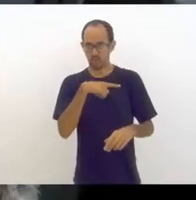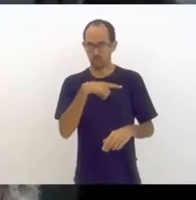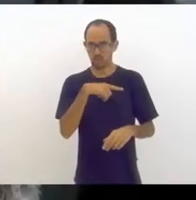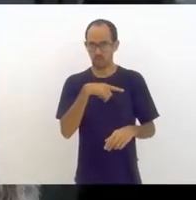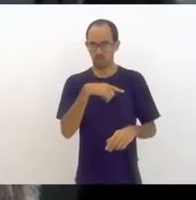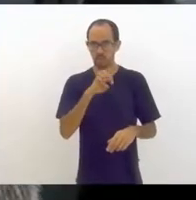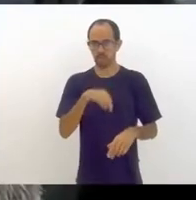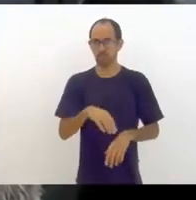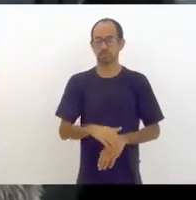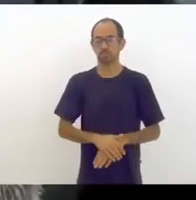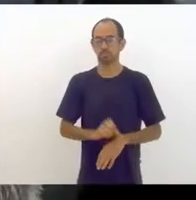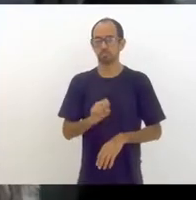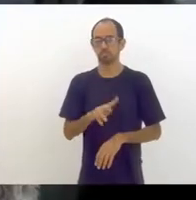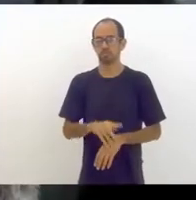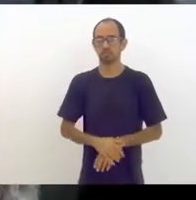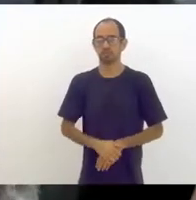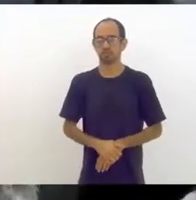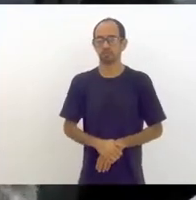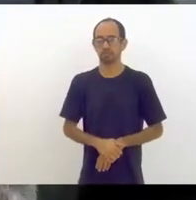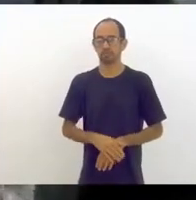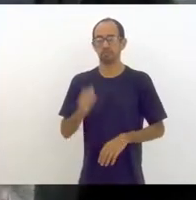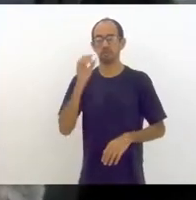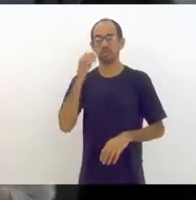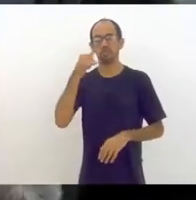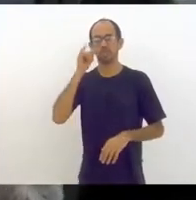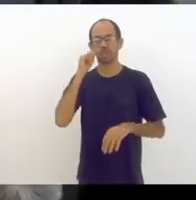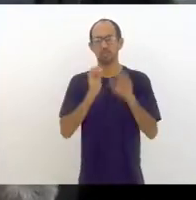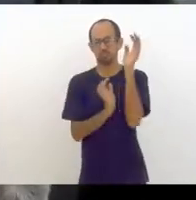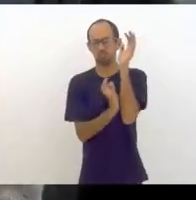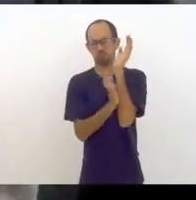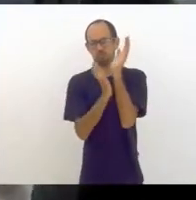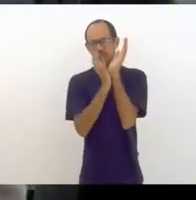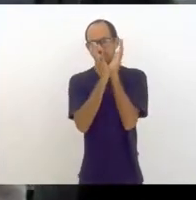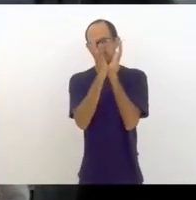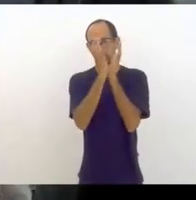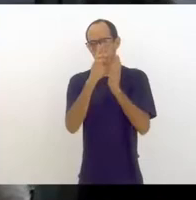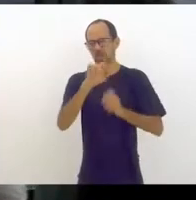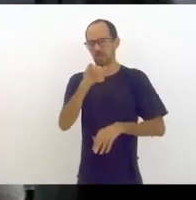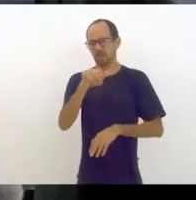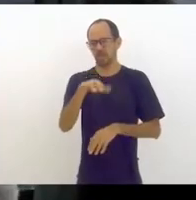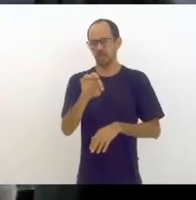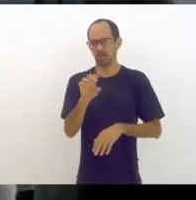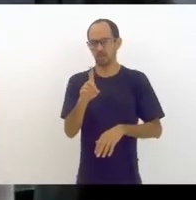tá bom. Vamos, sem muita burocracia, vamos compor aqui a mesa. Ricardo Wagner com a palavra. Oi.